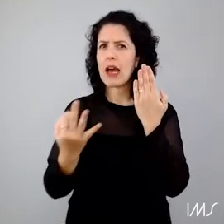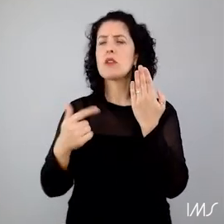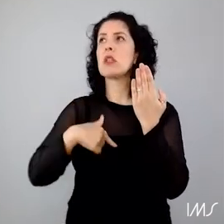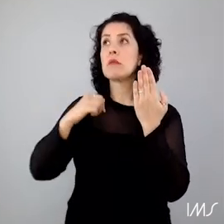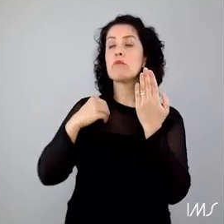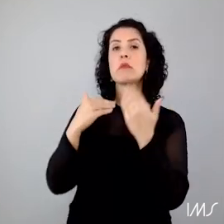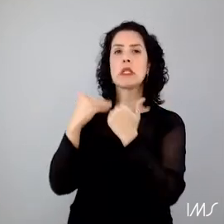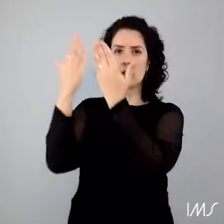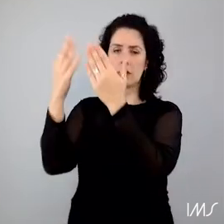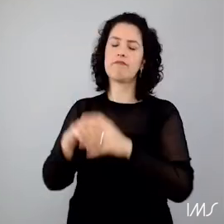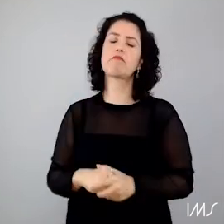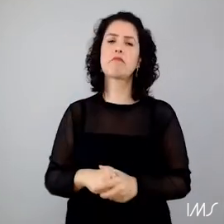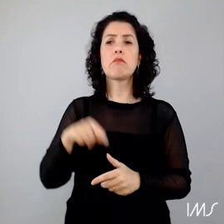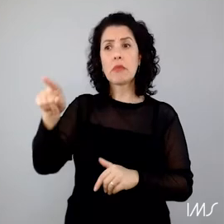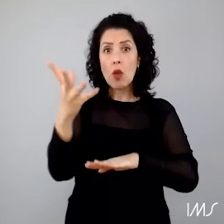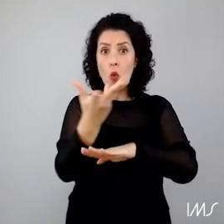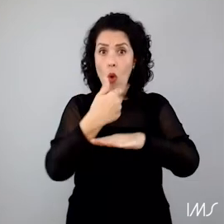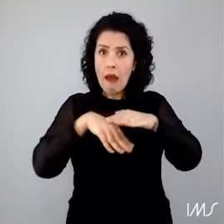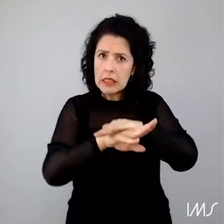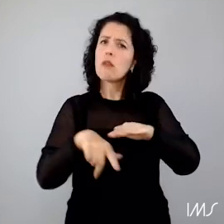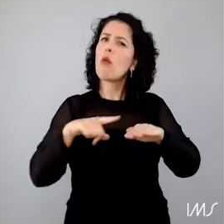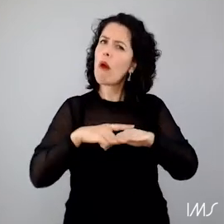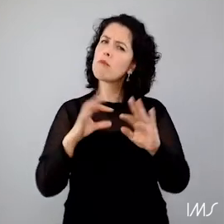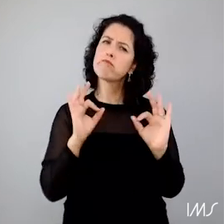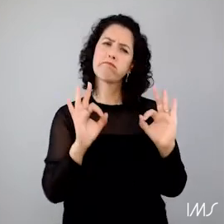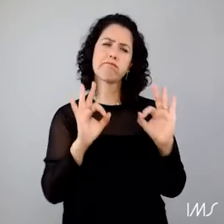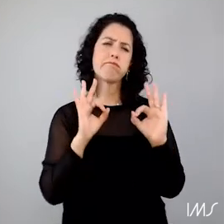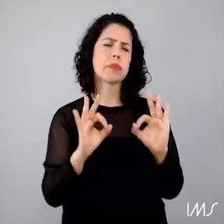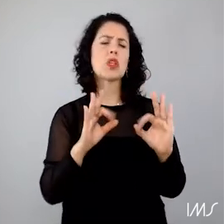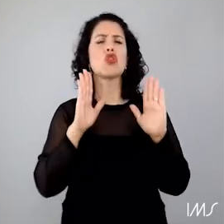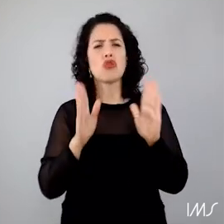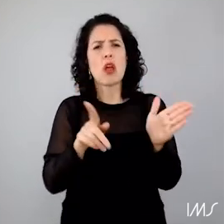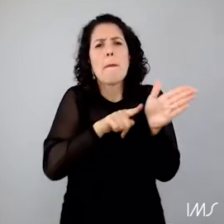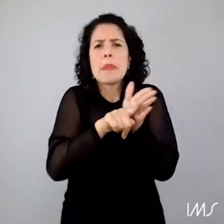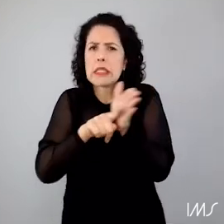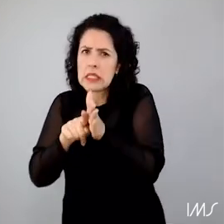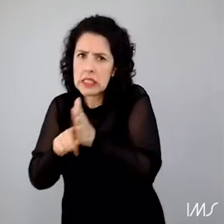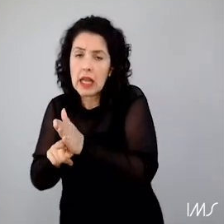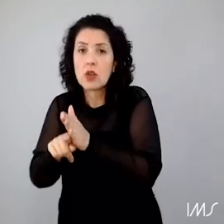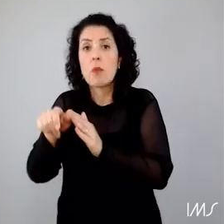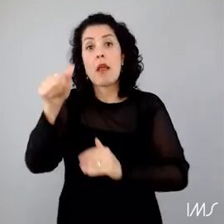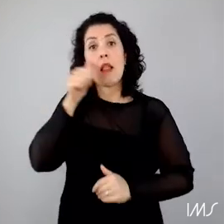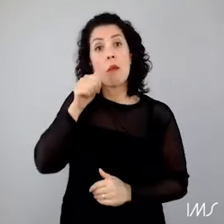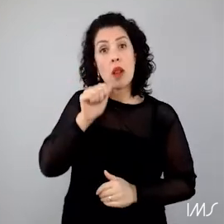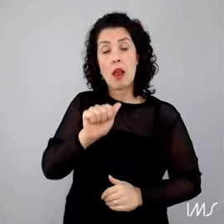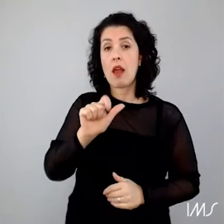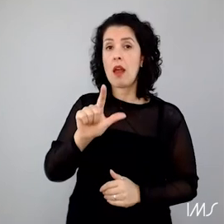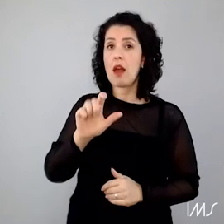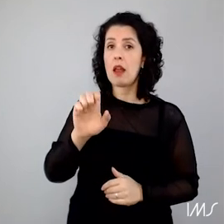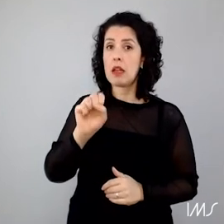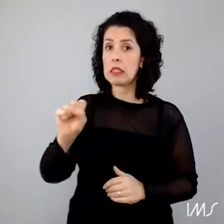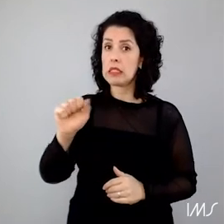já de forma bastante intensiva por Alessandra, mas ele compreende inúmeras possibilidades, né, de leitura a partir do que